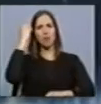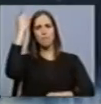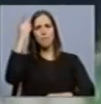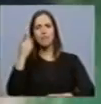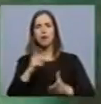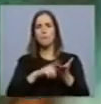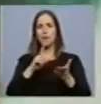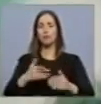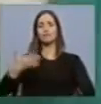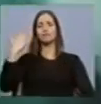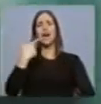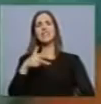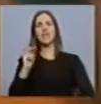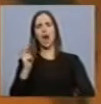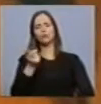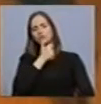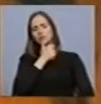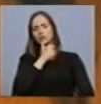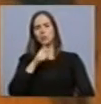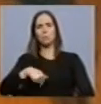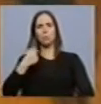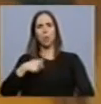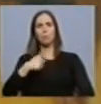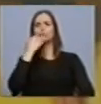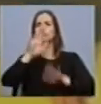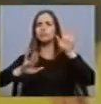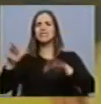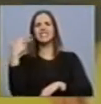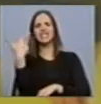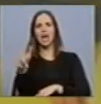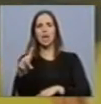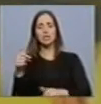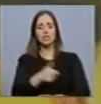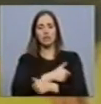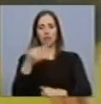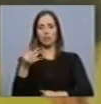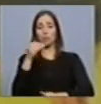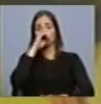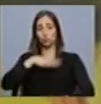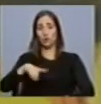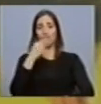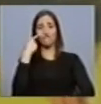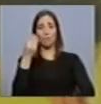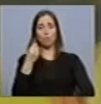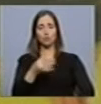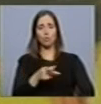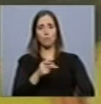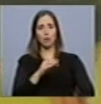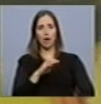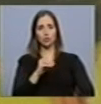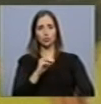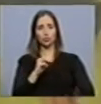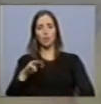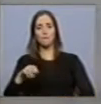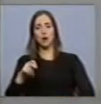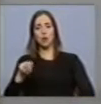anos, Amadeu resolve expor mais de 100 obras suas na cidade do Porto, no famoso Jardim de Passos Manuel, mandado construir